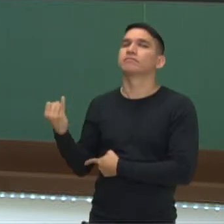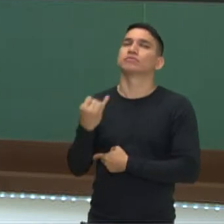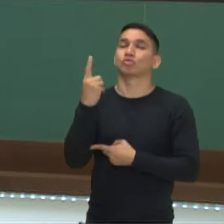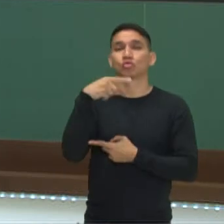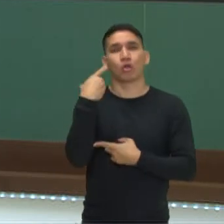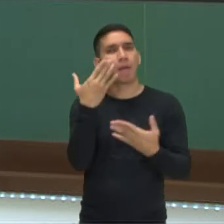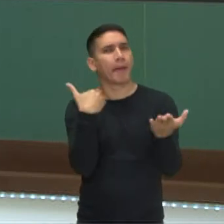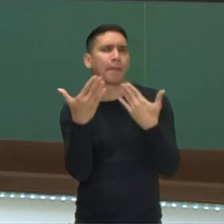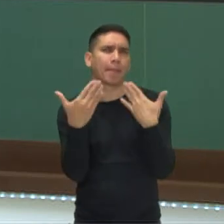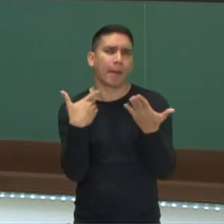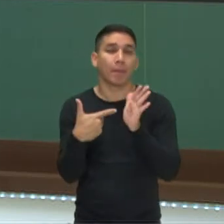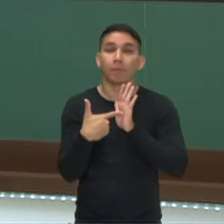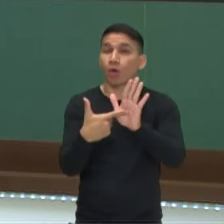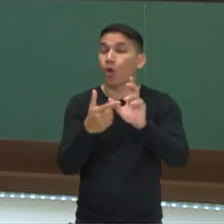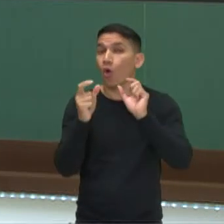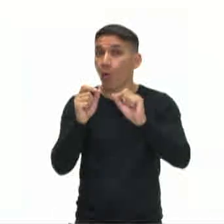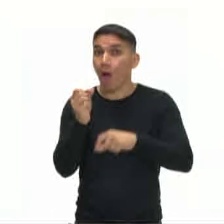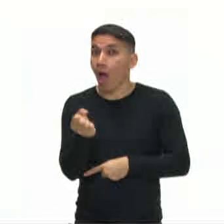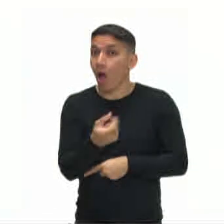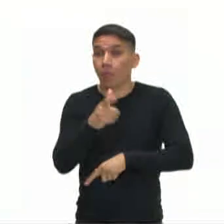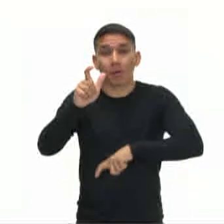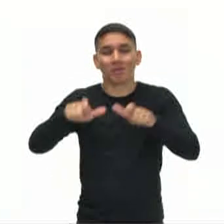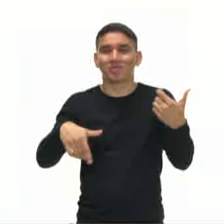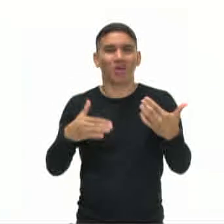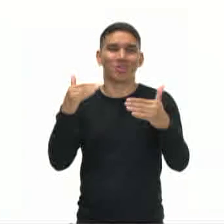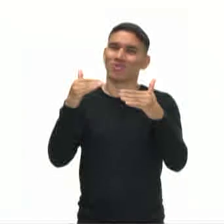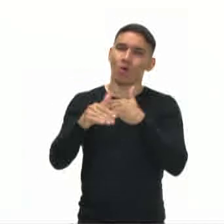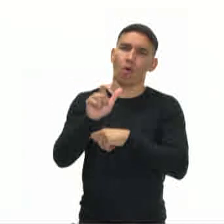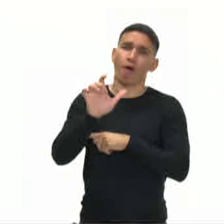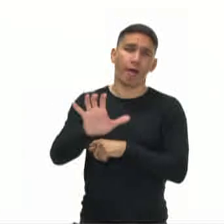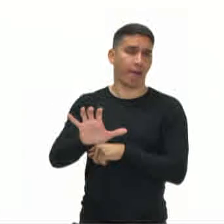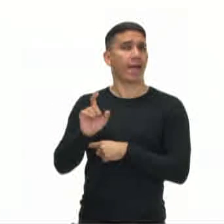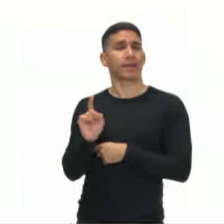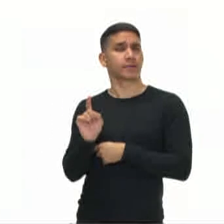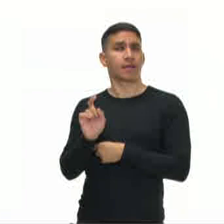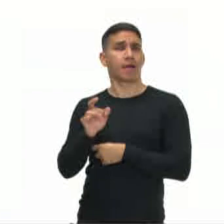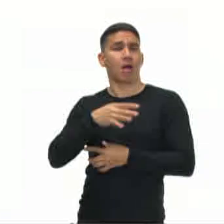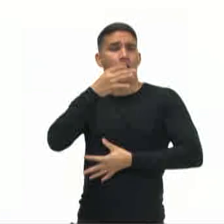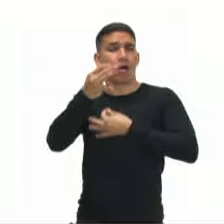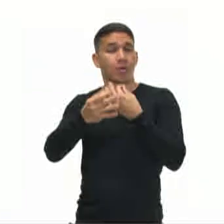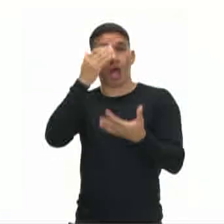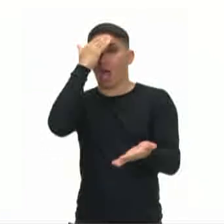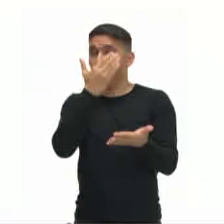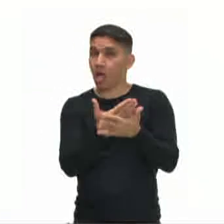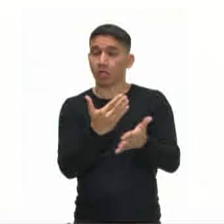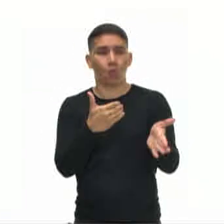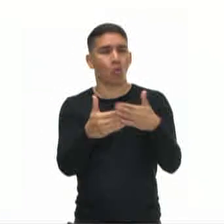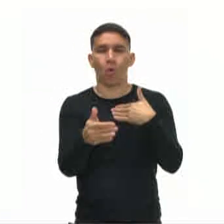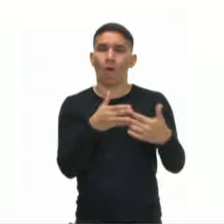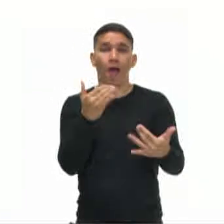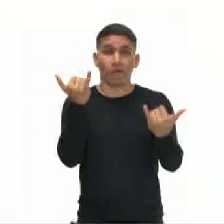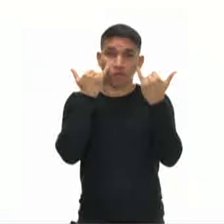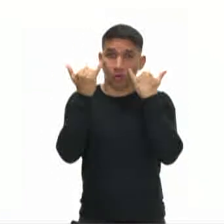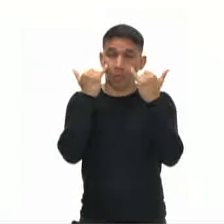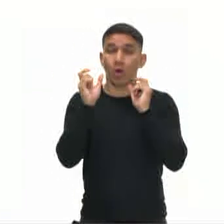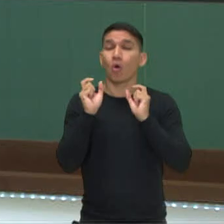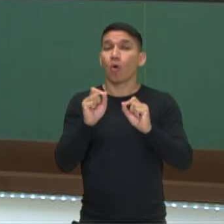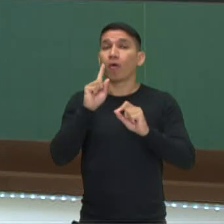conversar, né? É importante destacar que algumas pessoas não concordam com essa opinião e acreditam em qualquer informação que